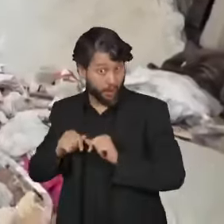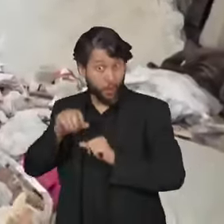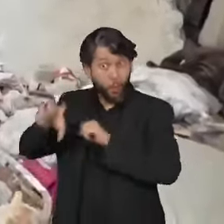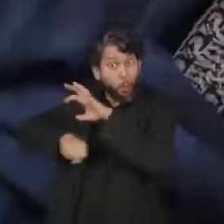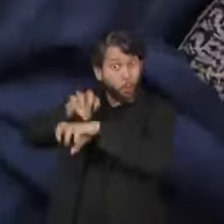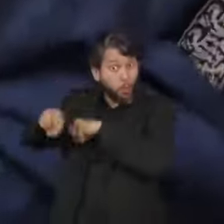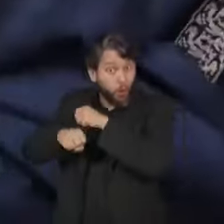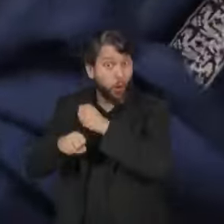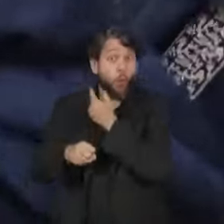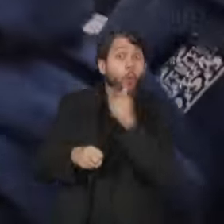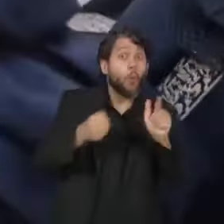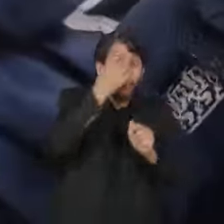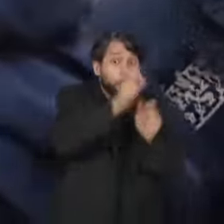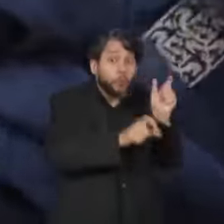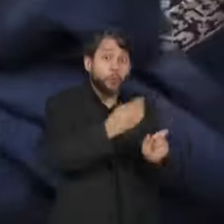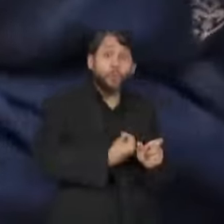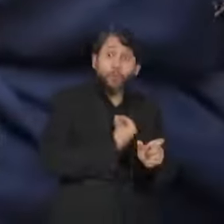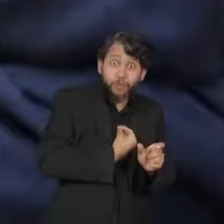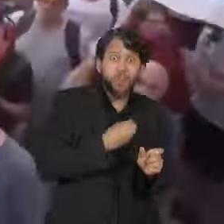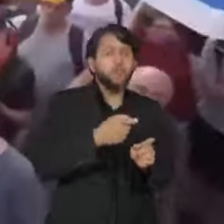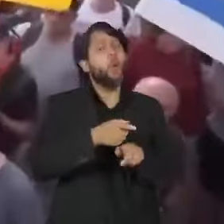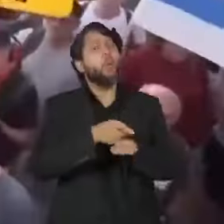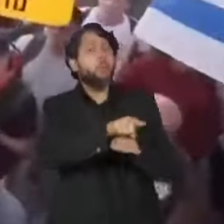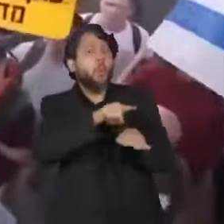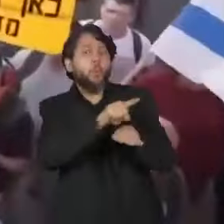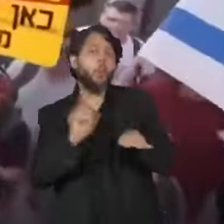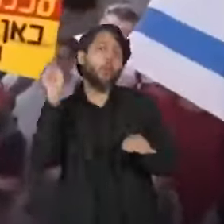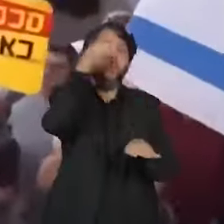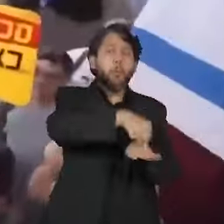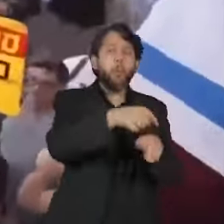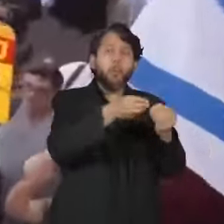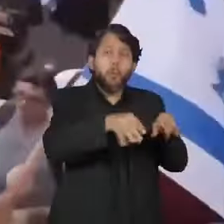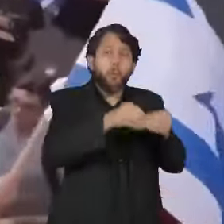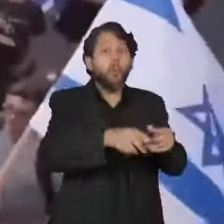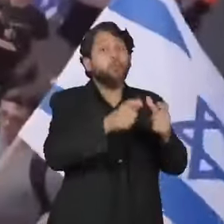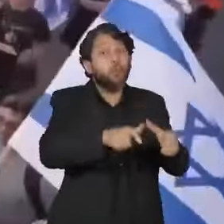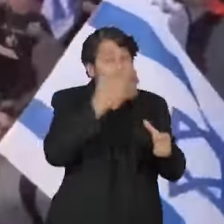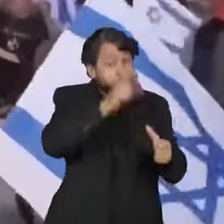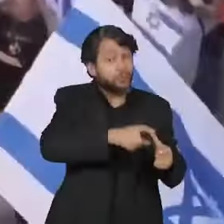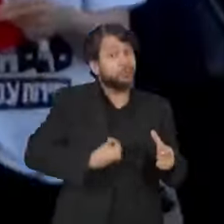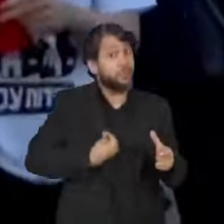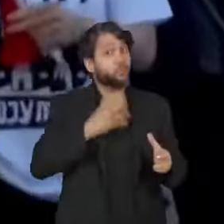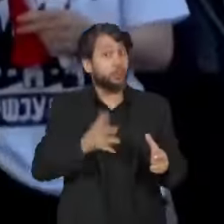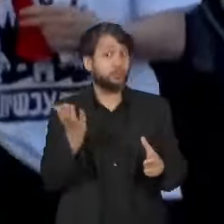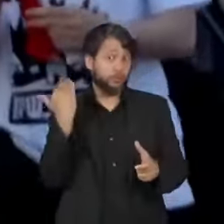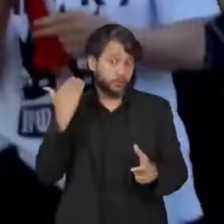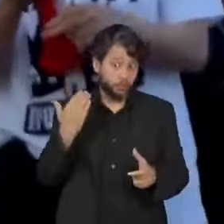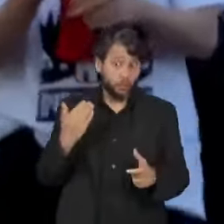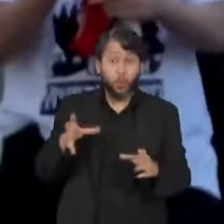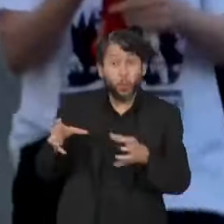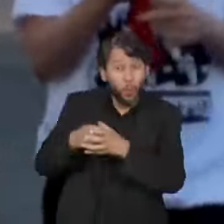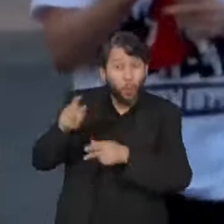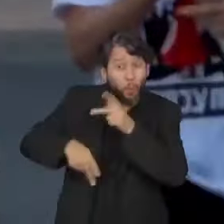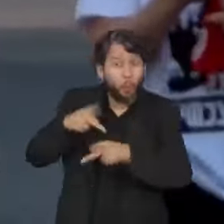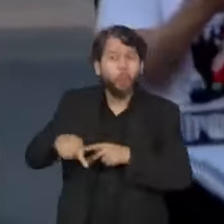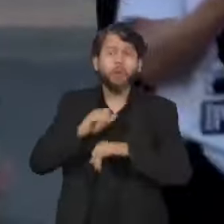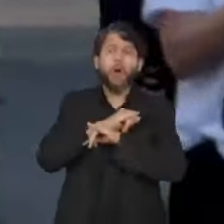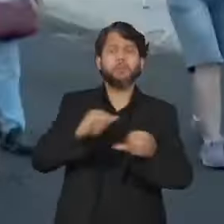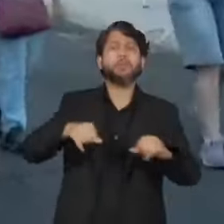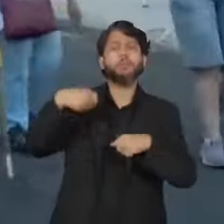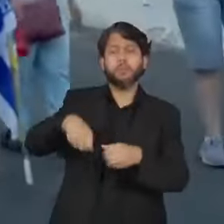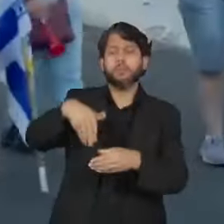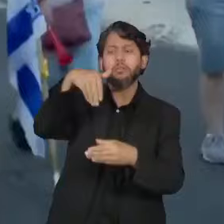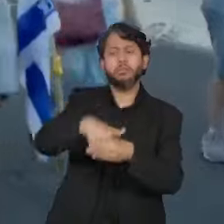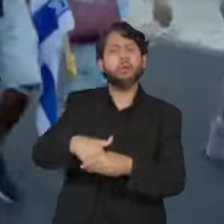áreas densamente povoadas Como já aconteceu em Jerusalém tela vive a população israelense exige eleições imediatas e